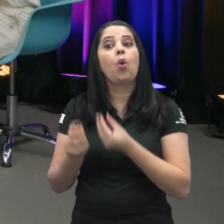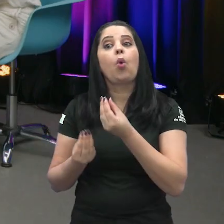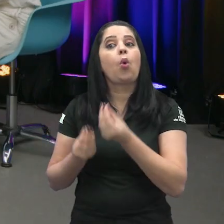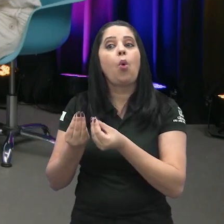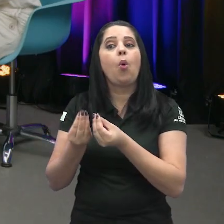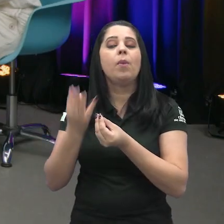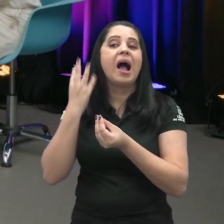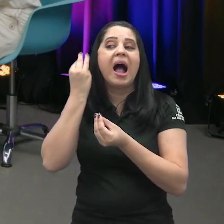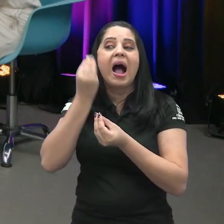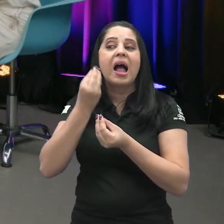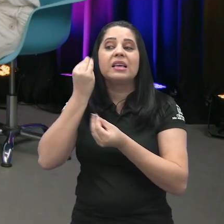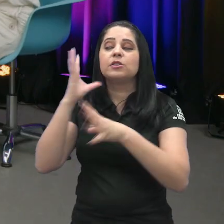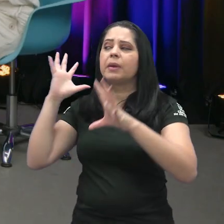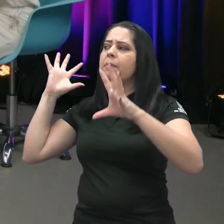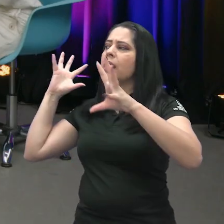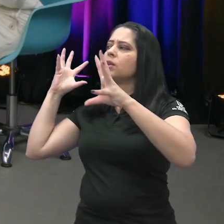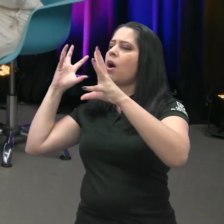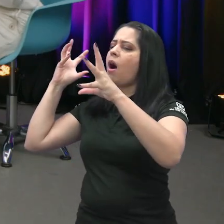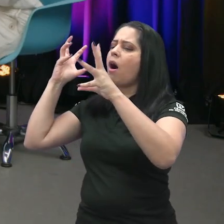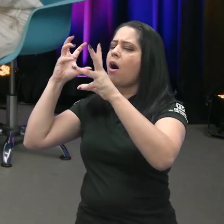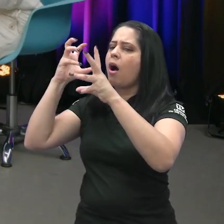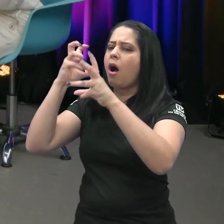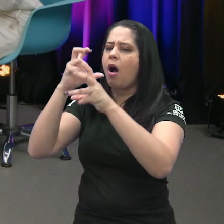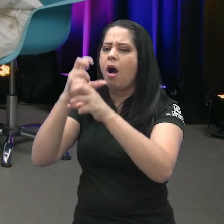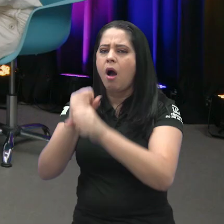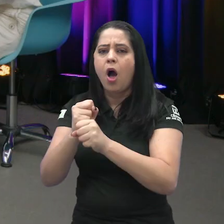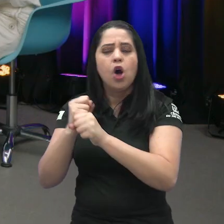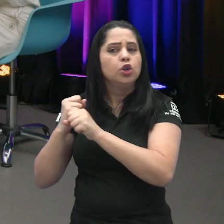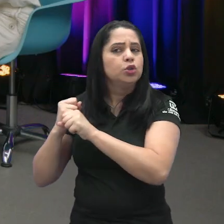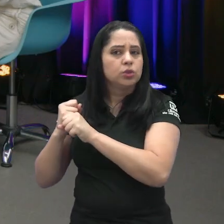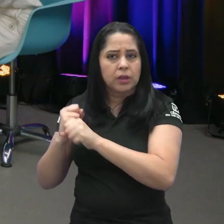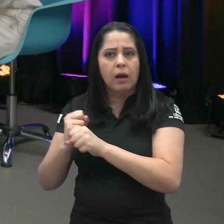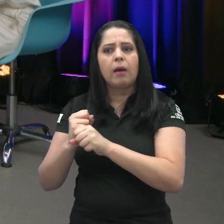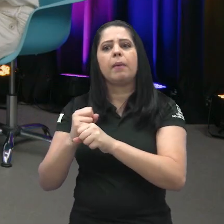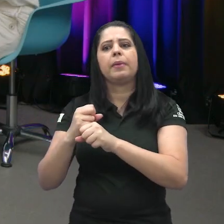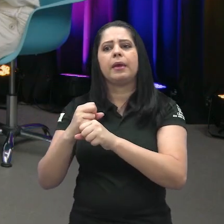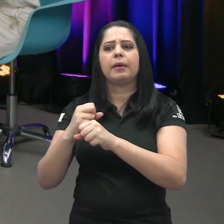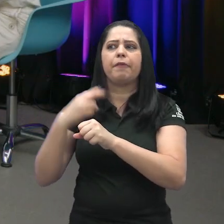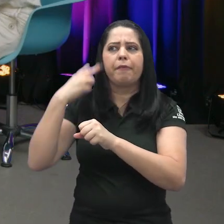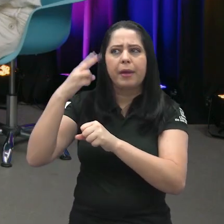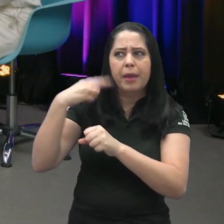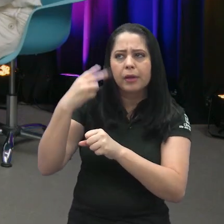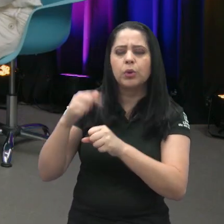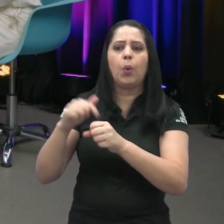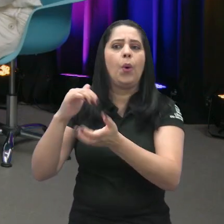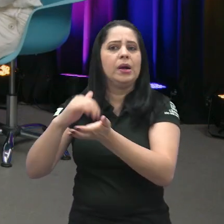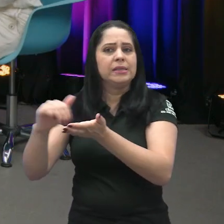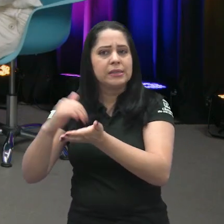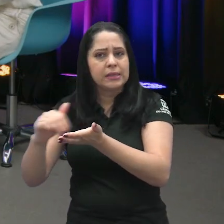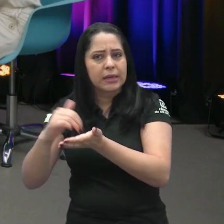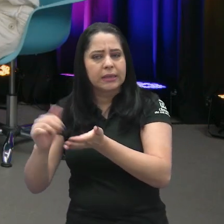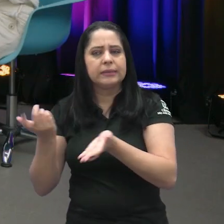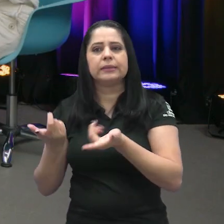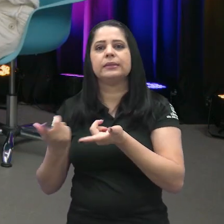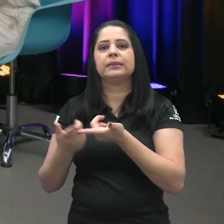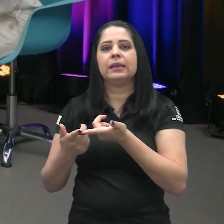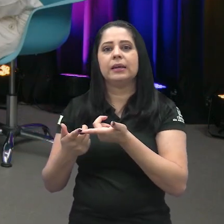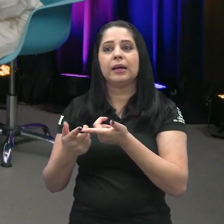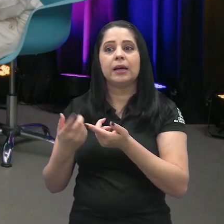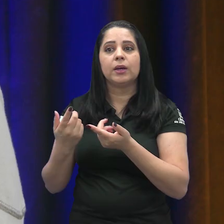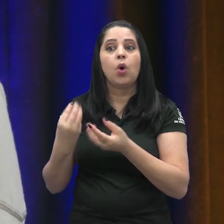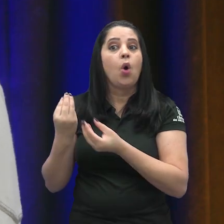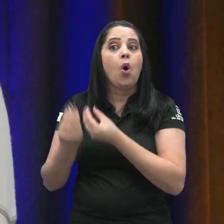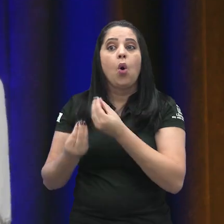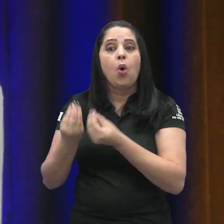suas experiências hoje, todas essas experiências que você teve, estive na vereança, também estive em outros lugares como secretário, você dentro da